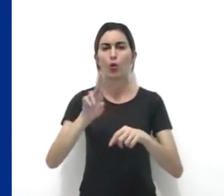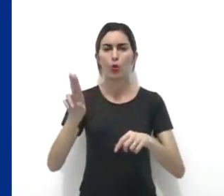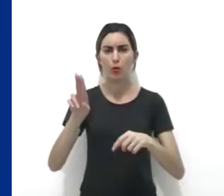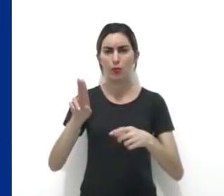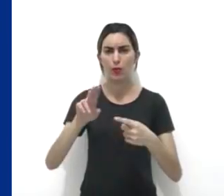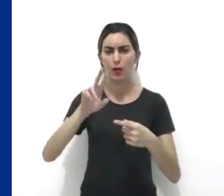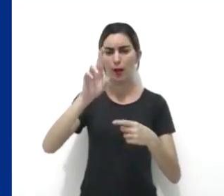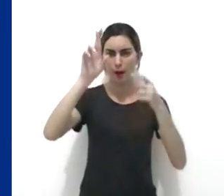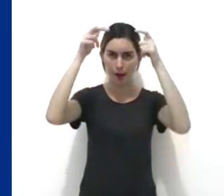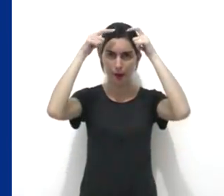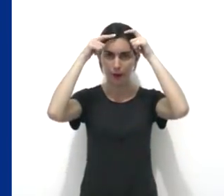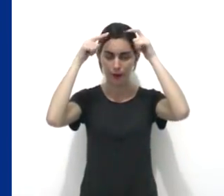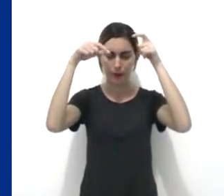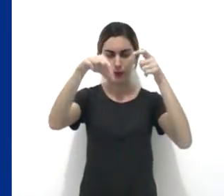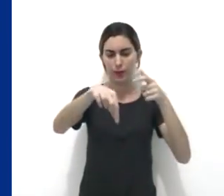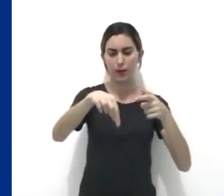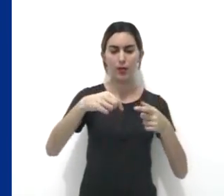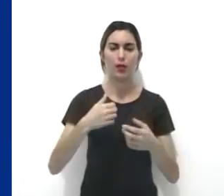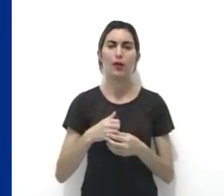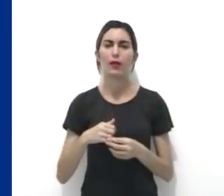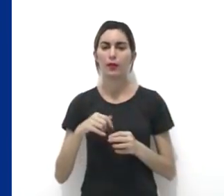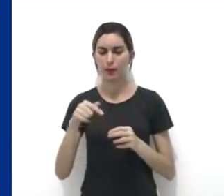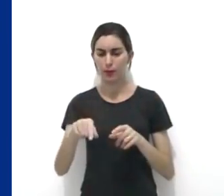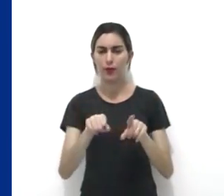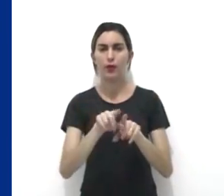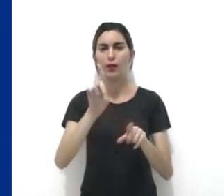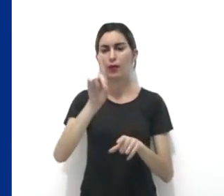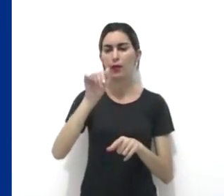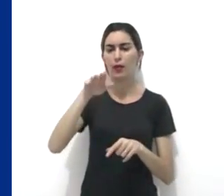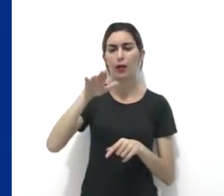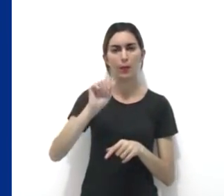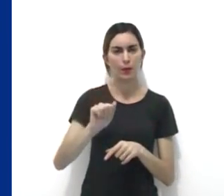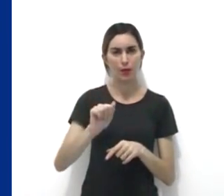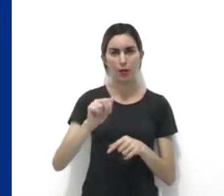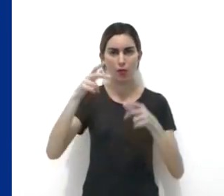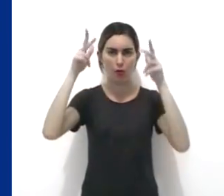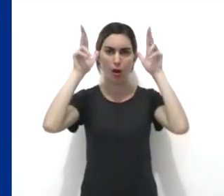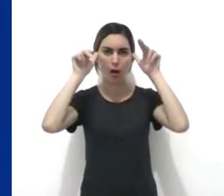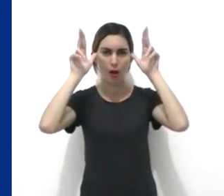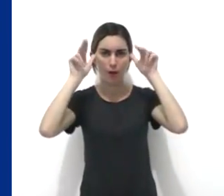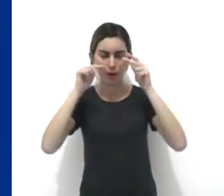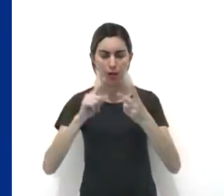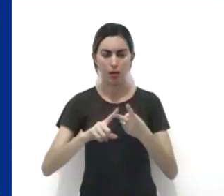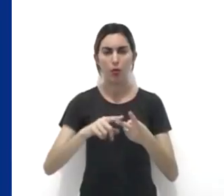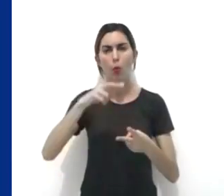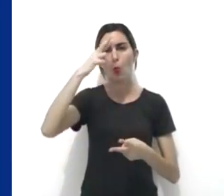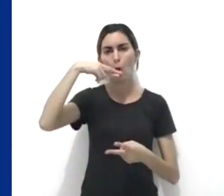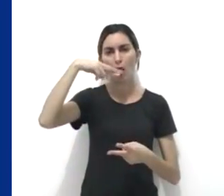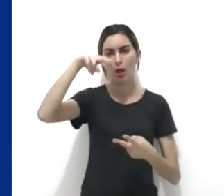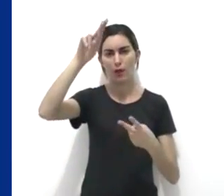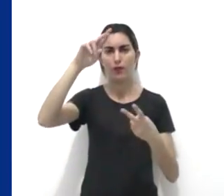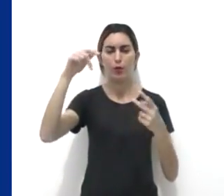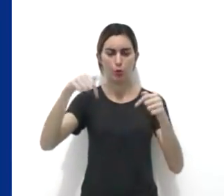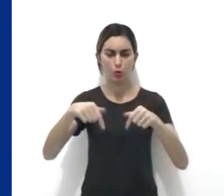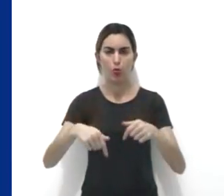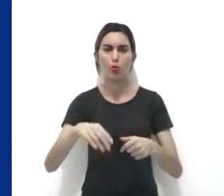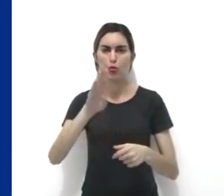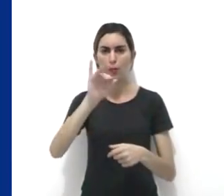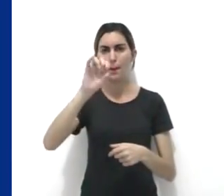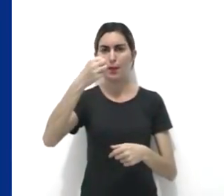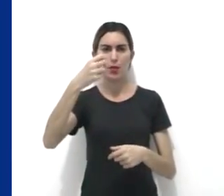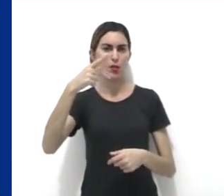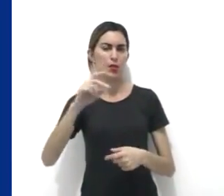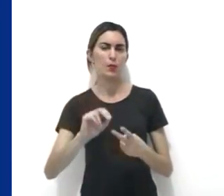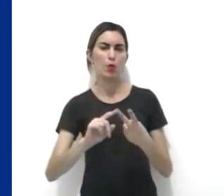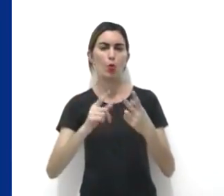foi chamado de rainha, e no presente, dama. Um cavalo, um elefante, hoje